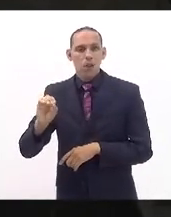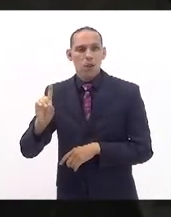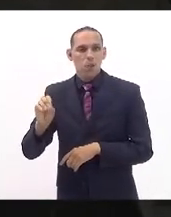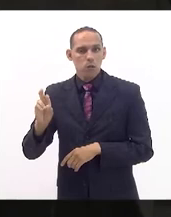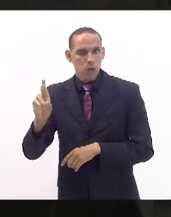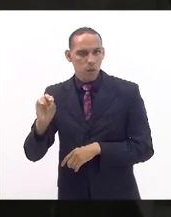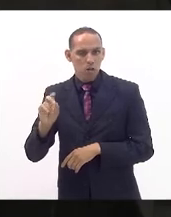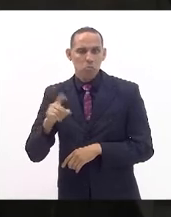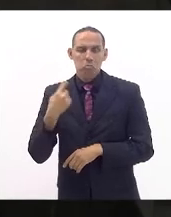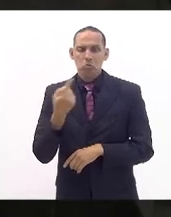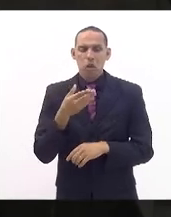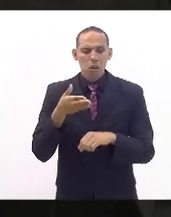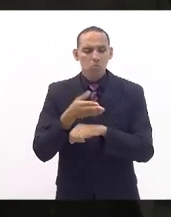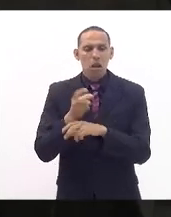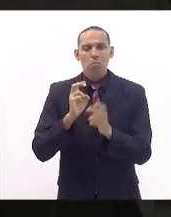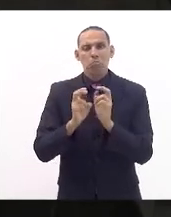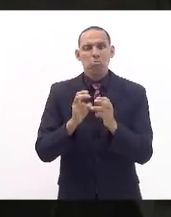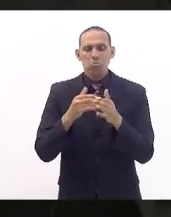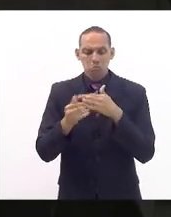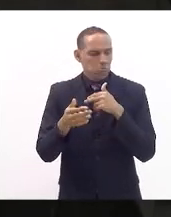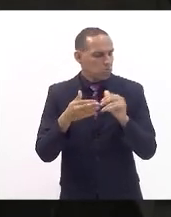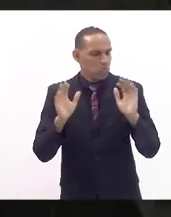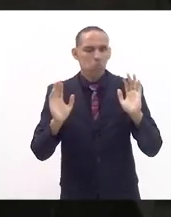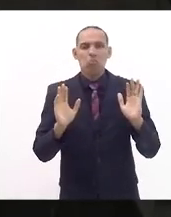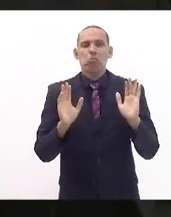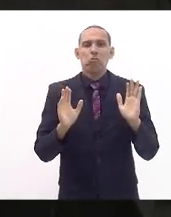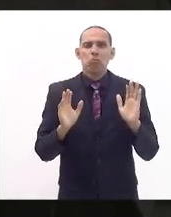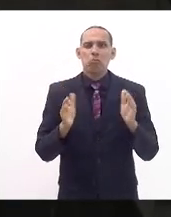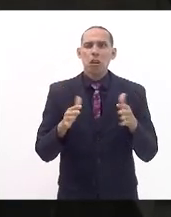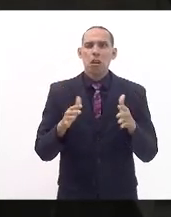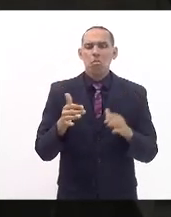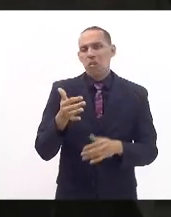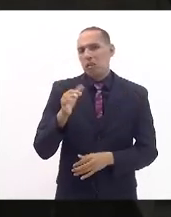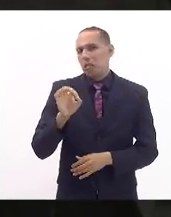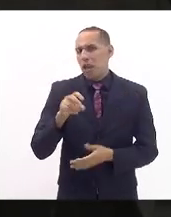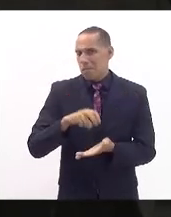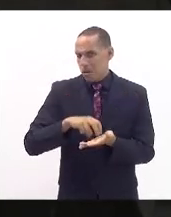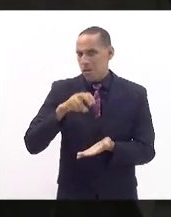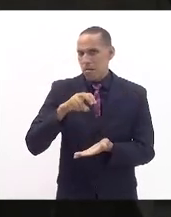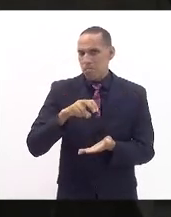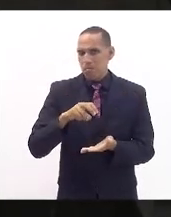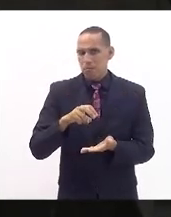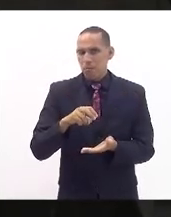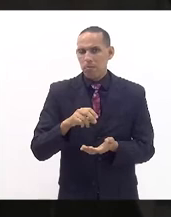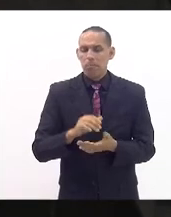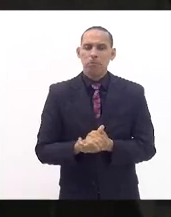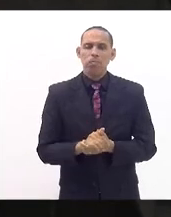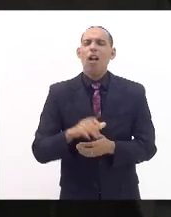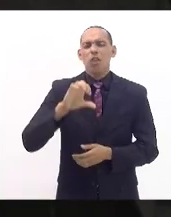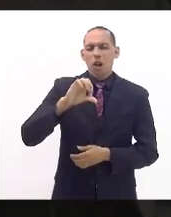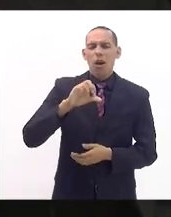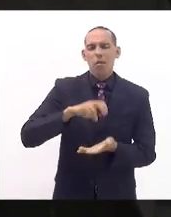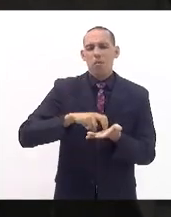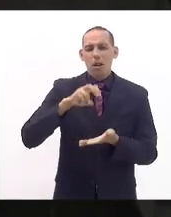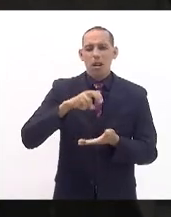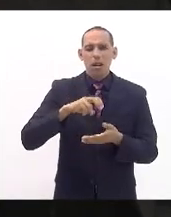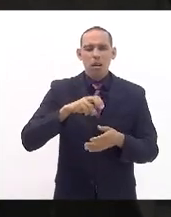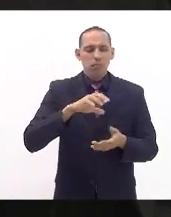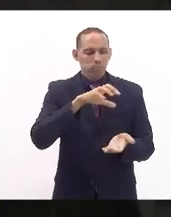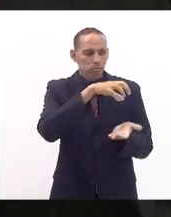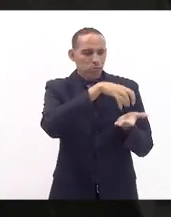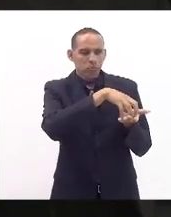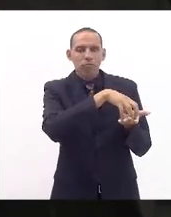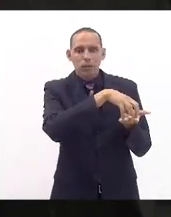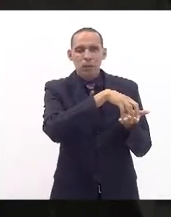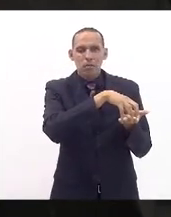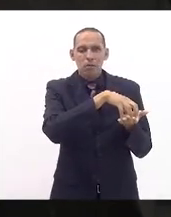tomamos aleatoriamente no entorno das 10 horas na central do, de 9 horas na central do Brasil. E